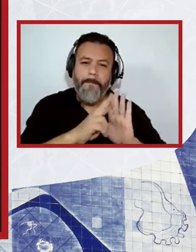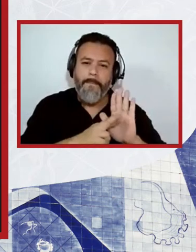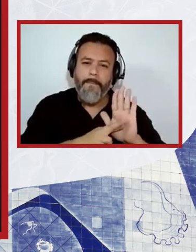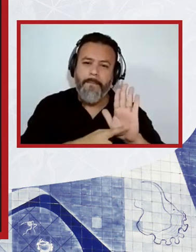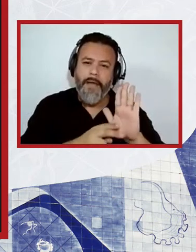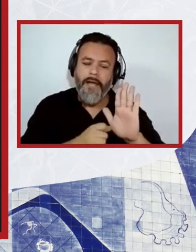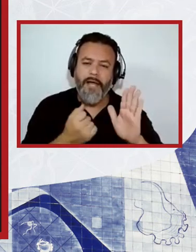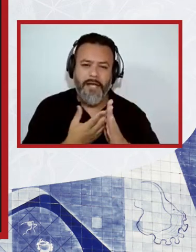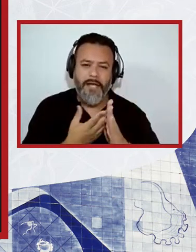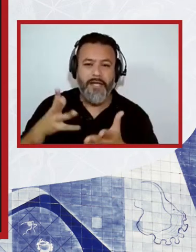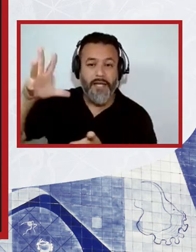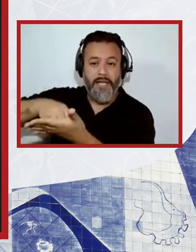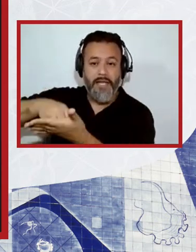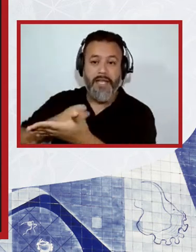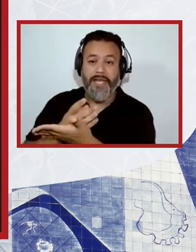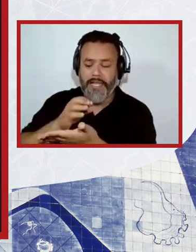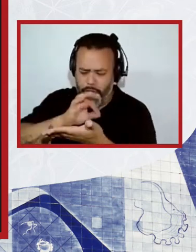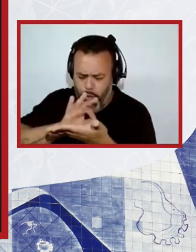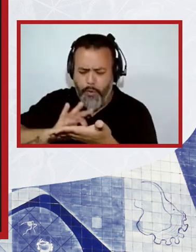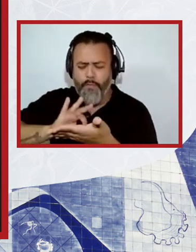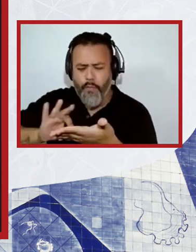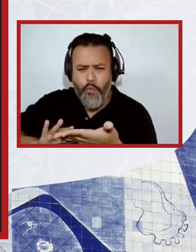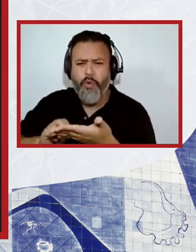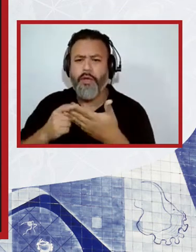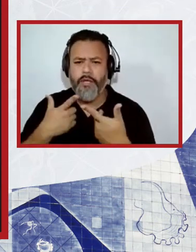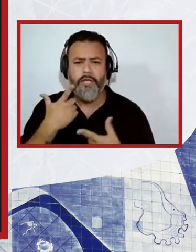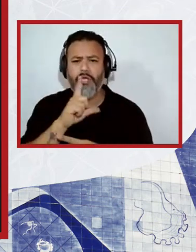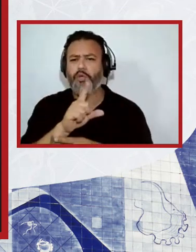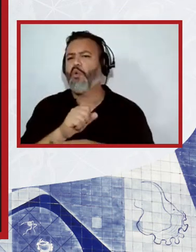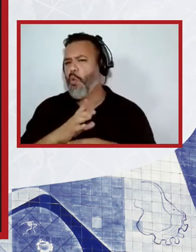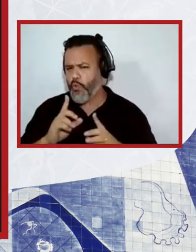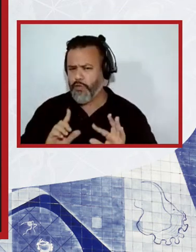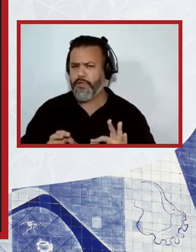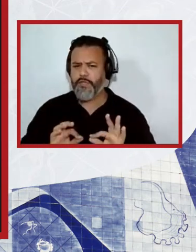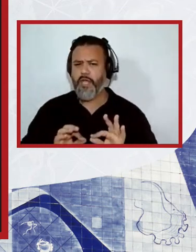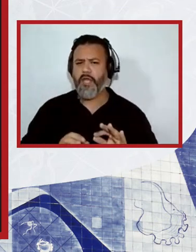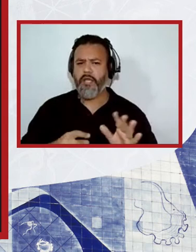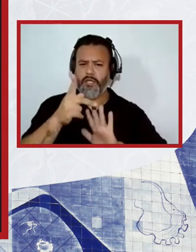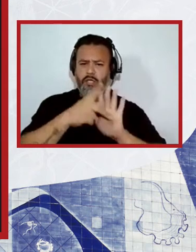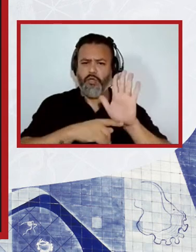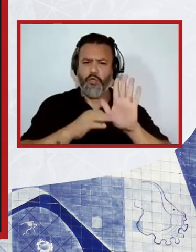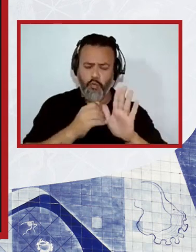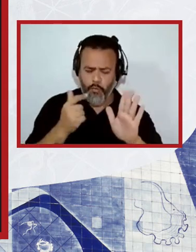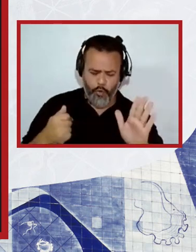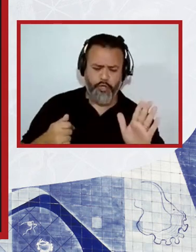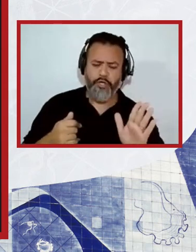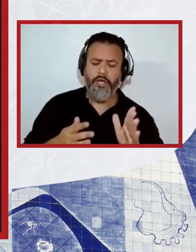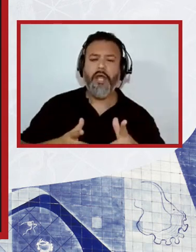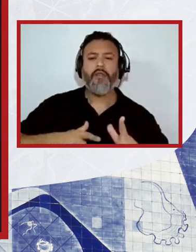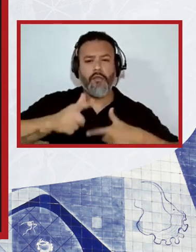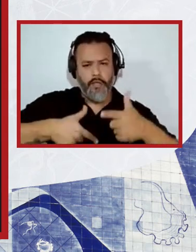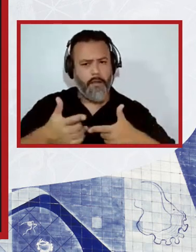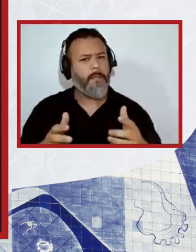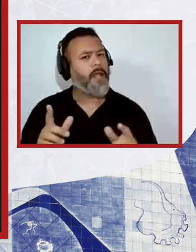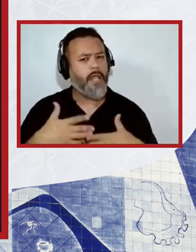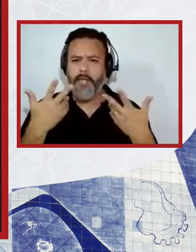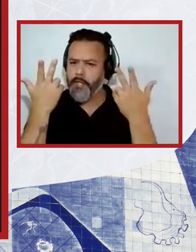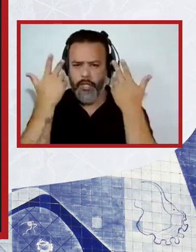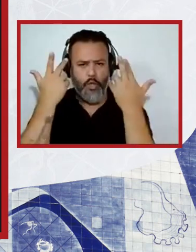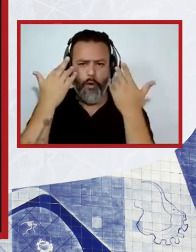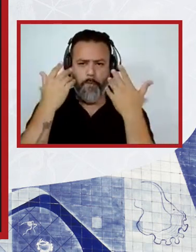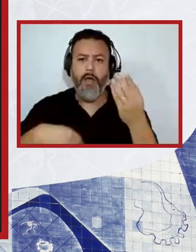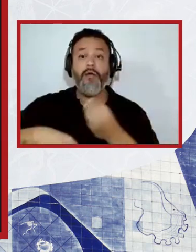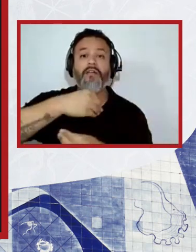gente dá conta dos projetos que envolvam crianças, famílias e